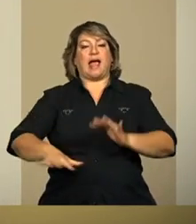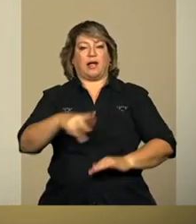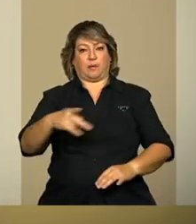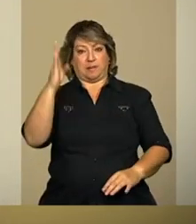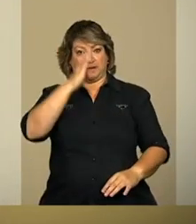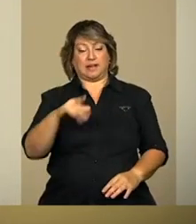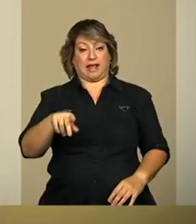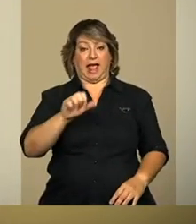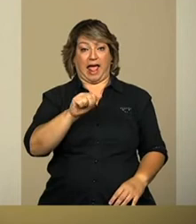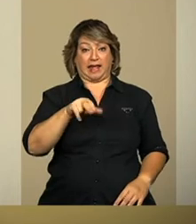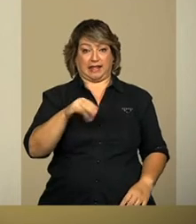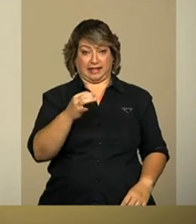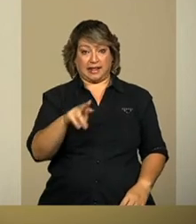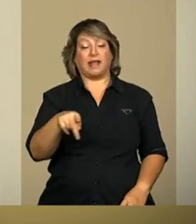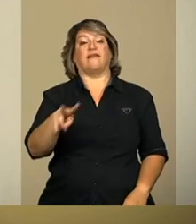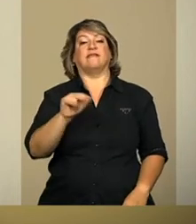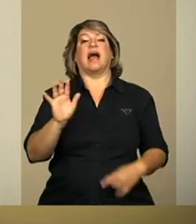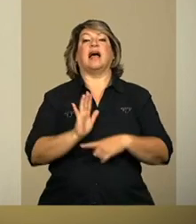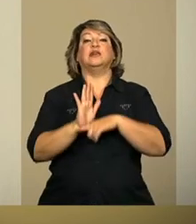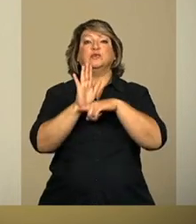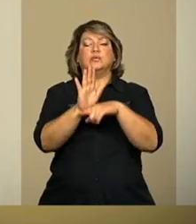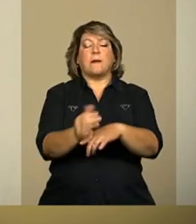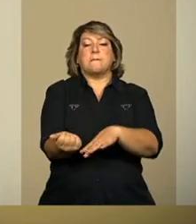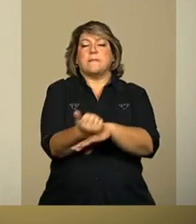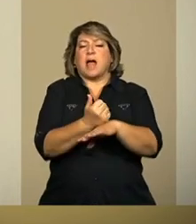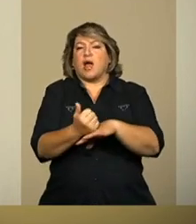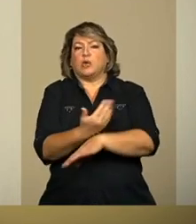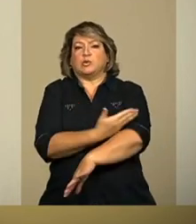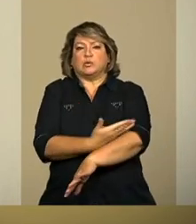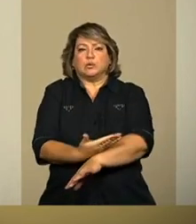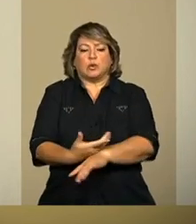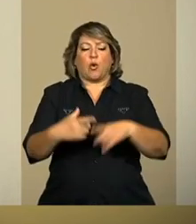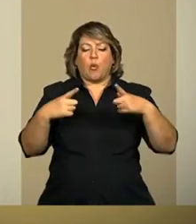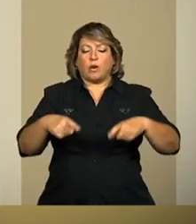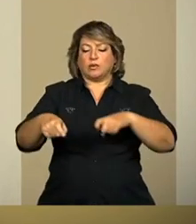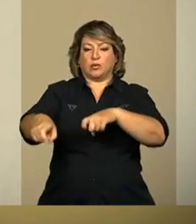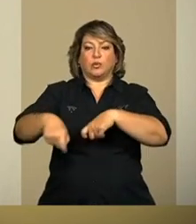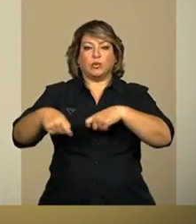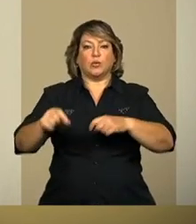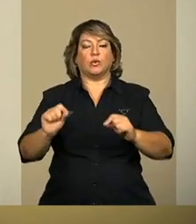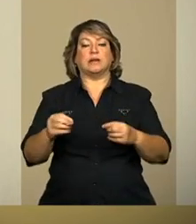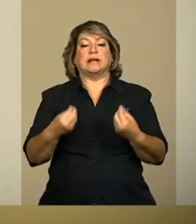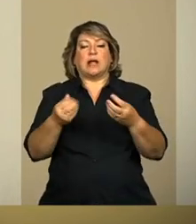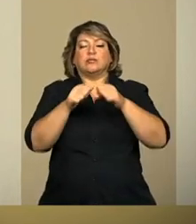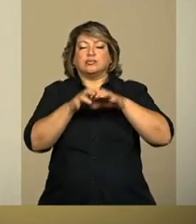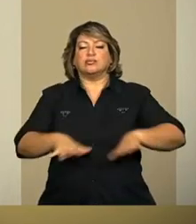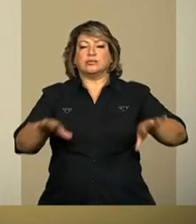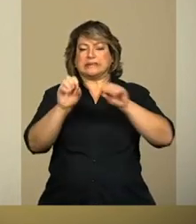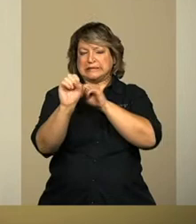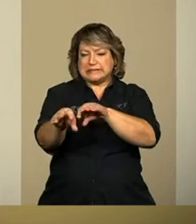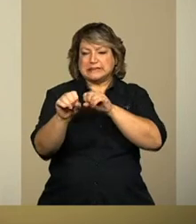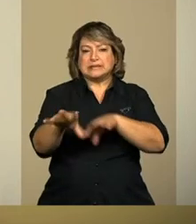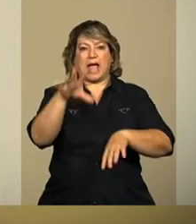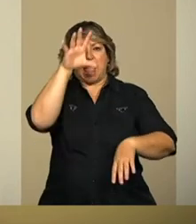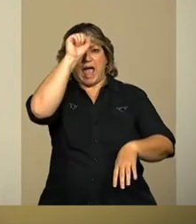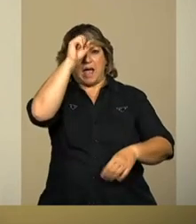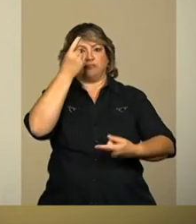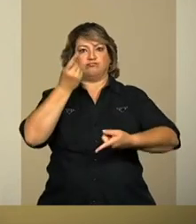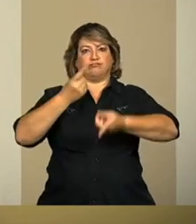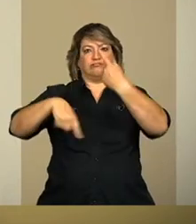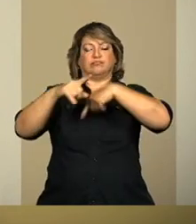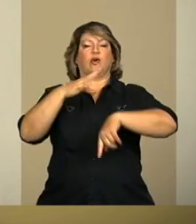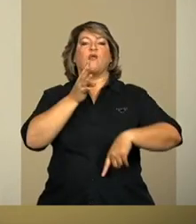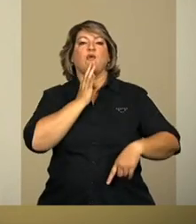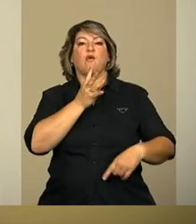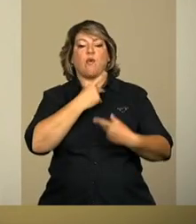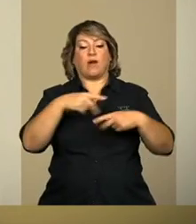a anater vai levar as melhores práticas para as propriedades rurais disseminando o conhecimento disseminando a